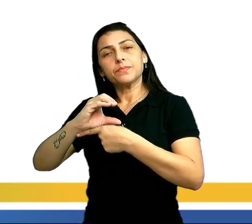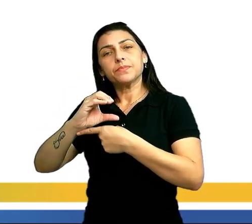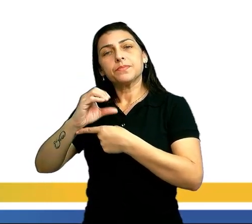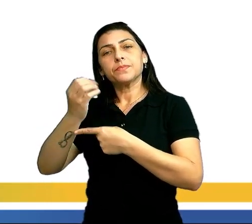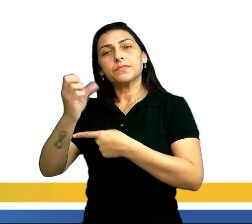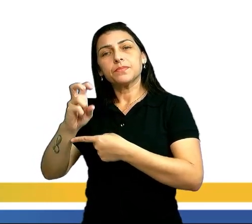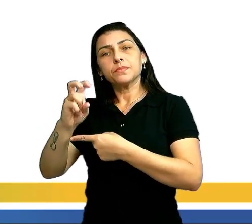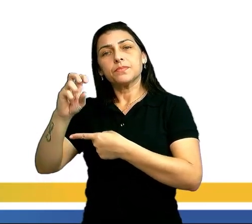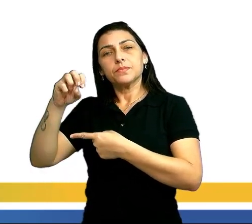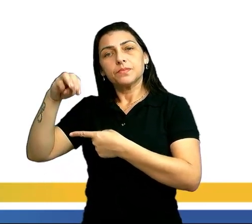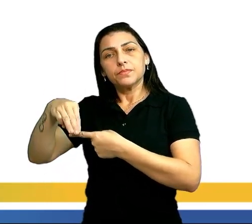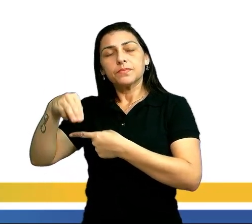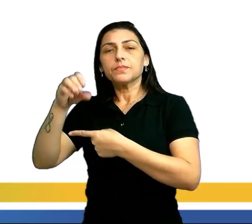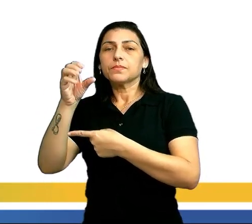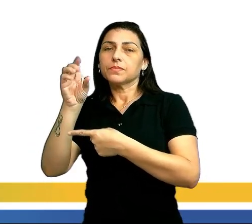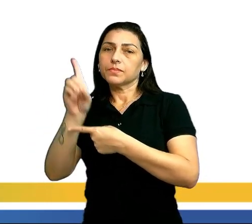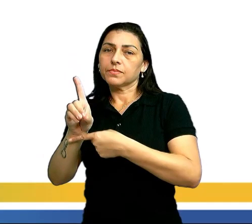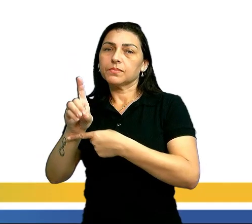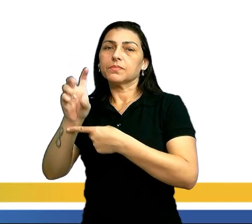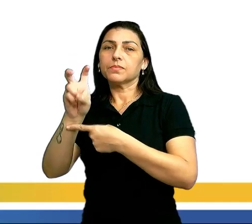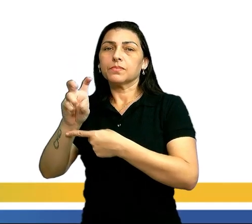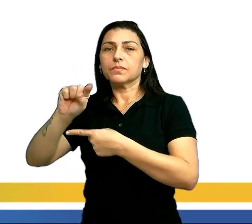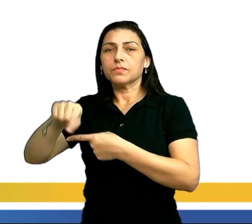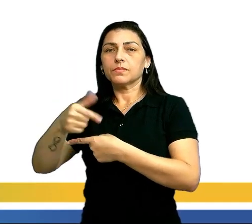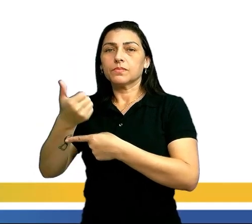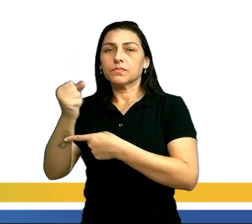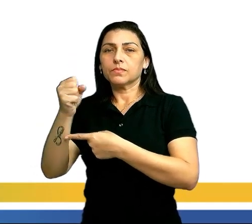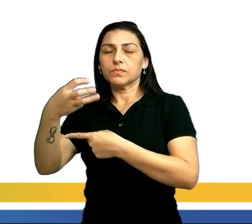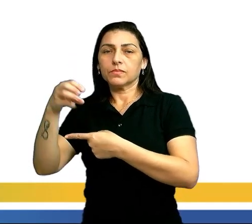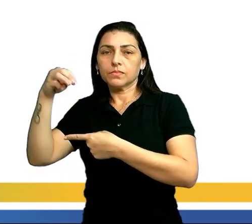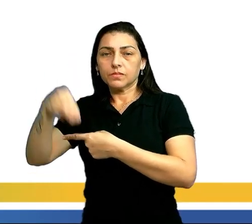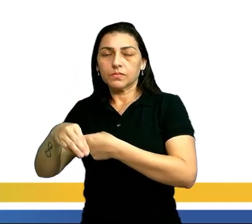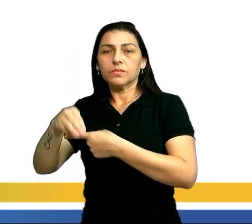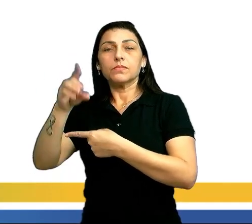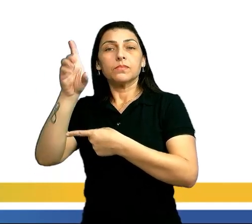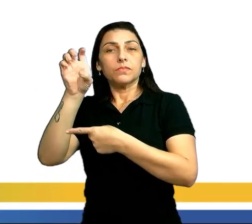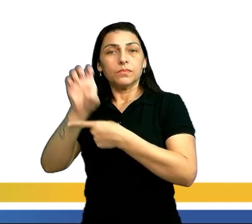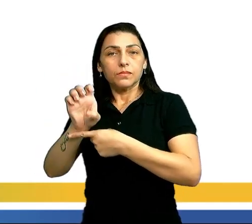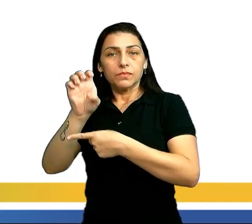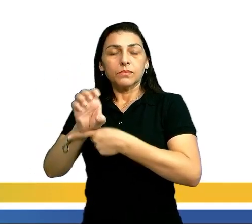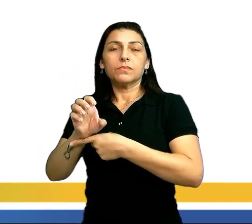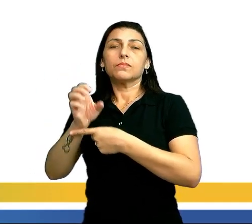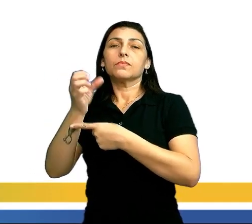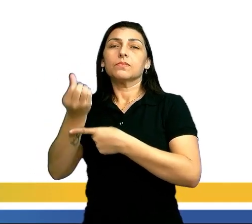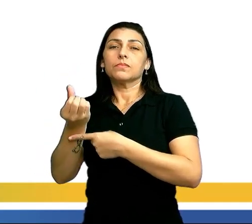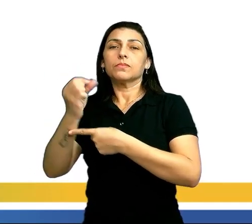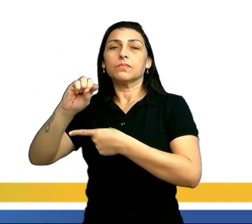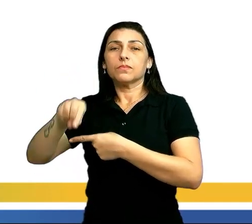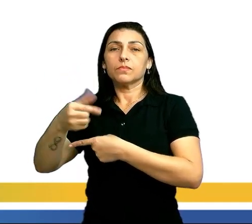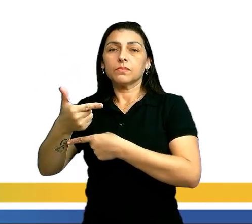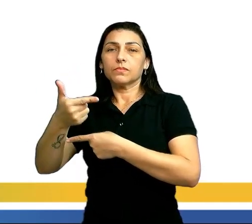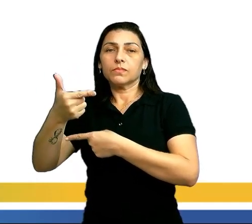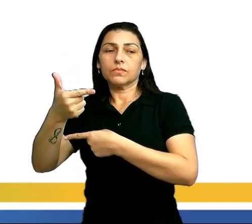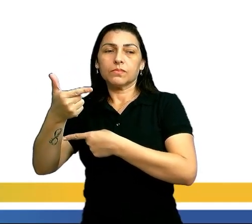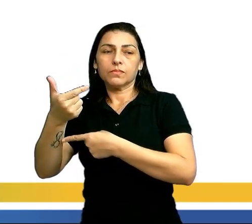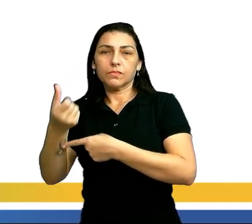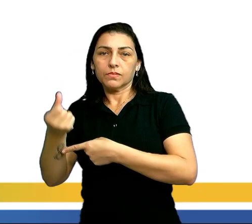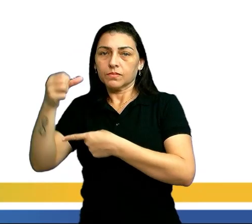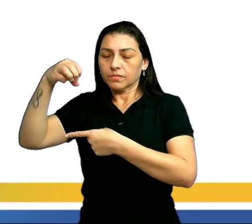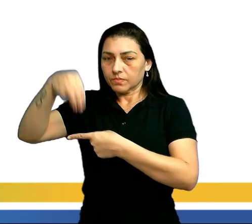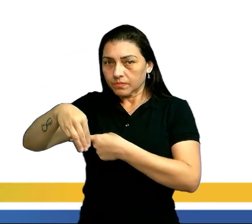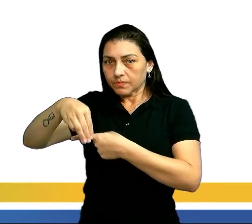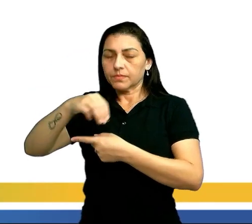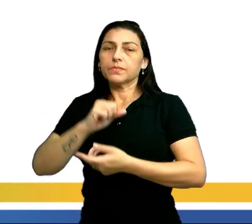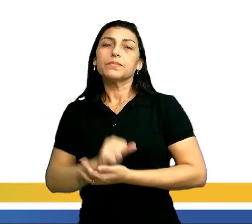C, 5 metros, alternativa D, 5,83 metros e alternativa E, 6,26.